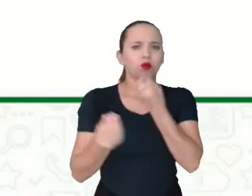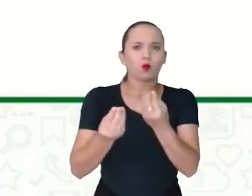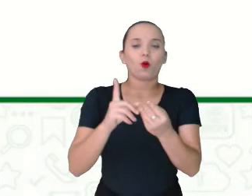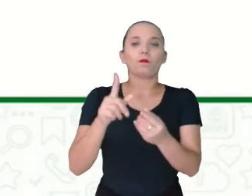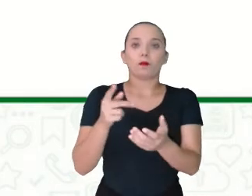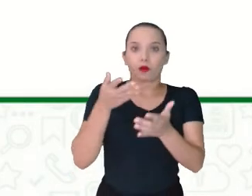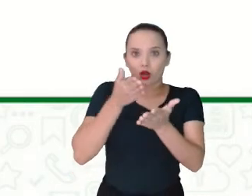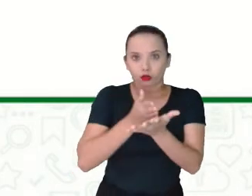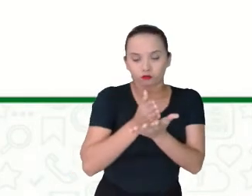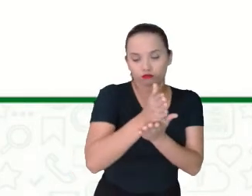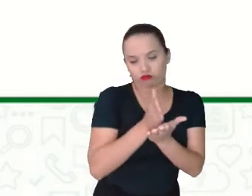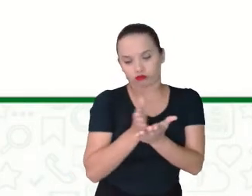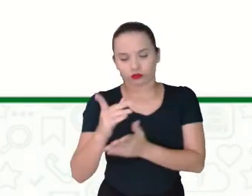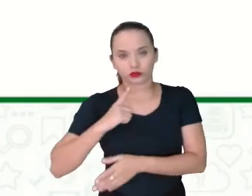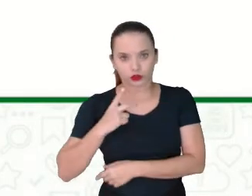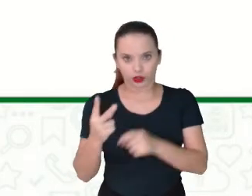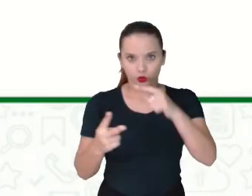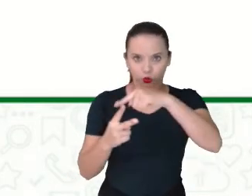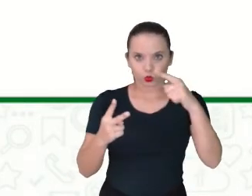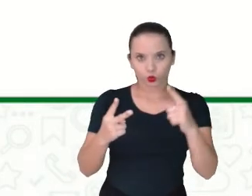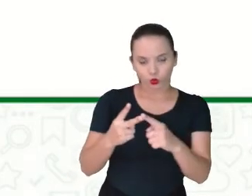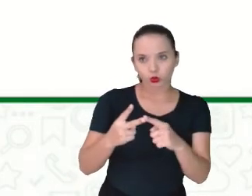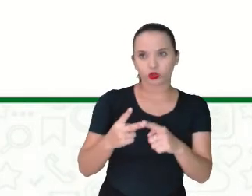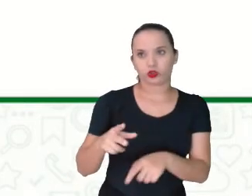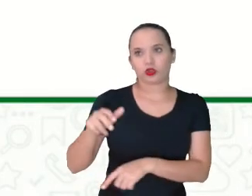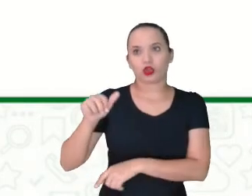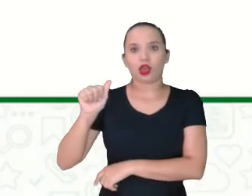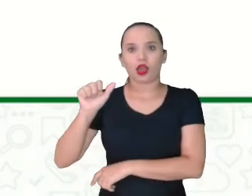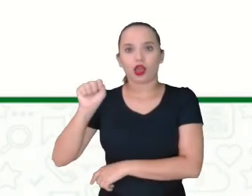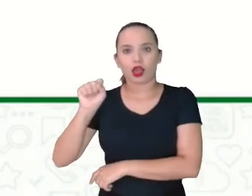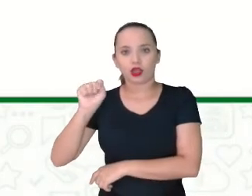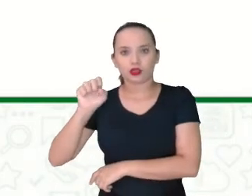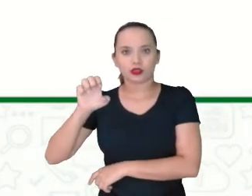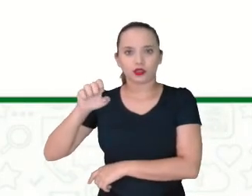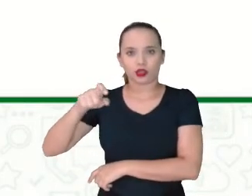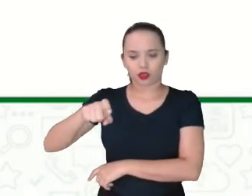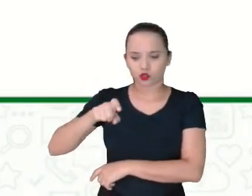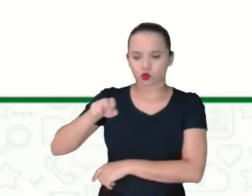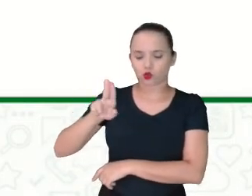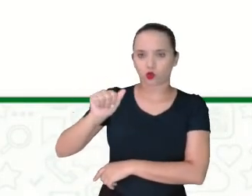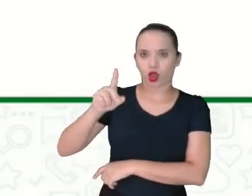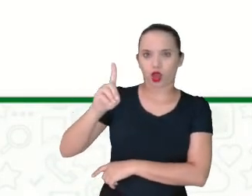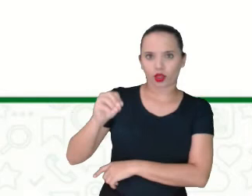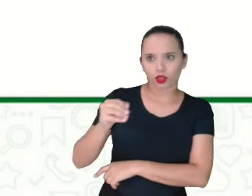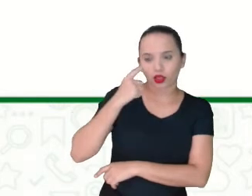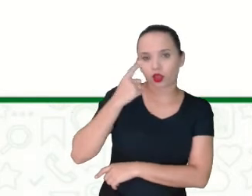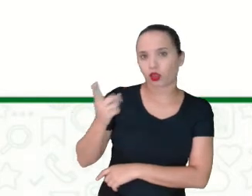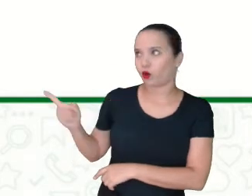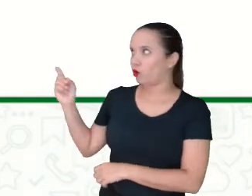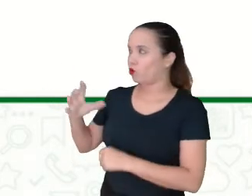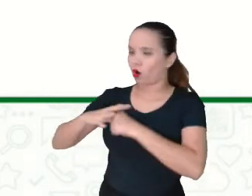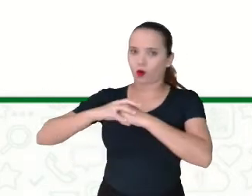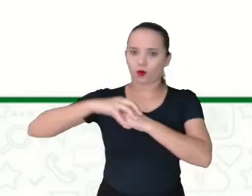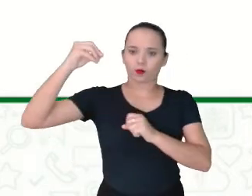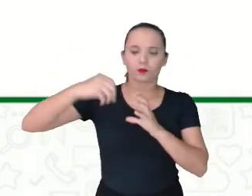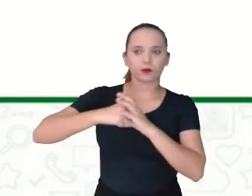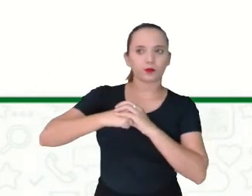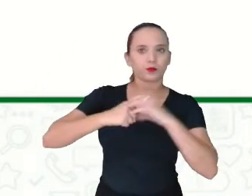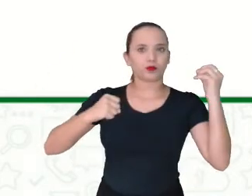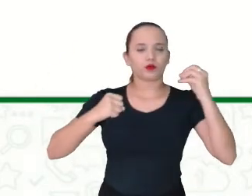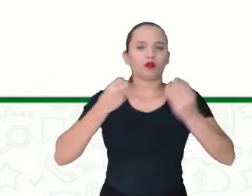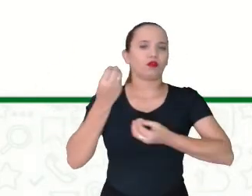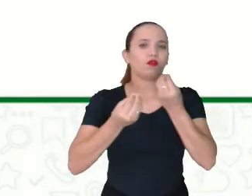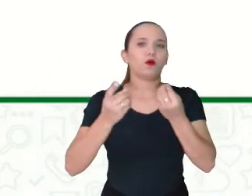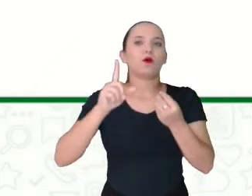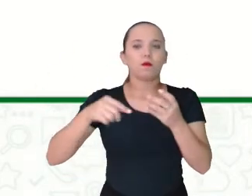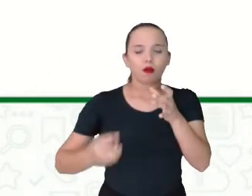em duas, né? Assexuada e sexuada. Na assexuada, ó, formam-se descendentes